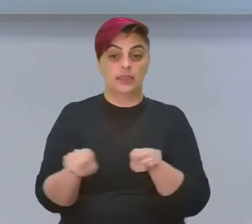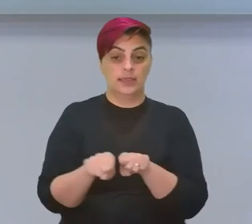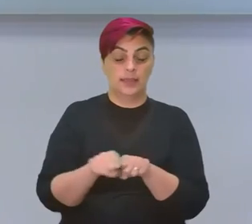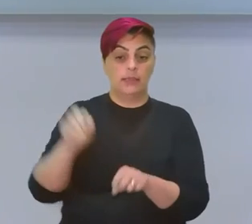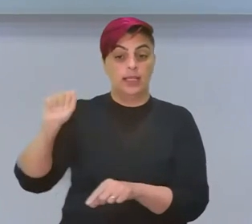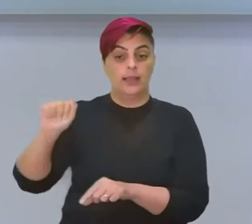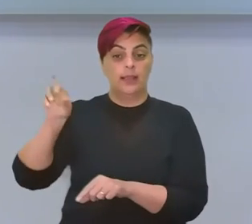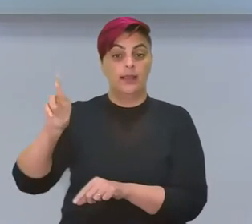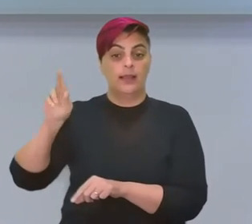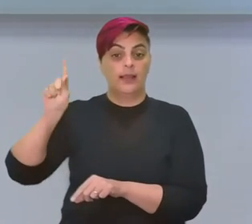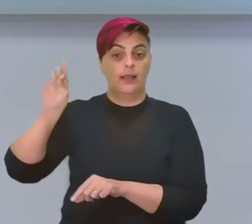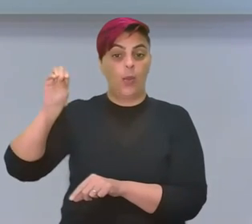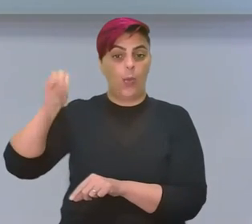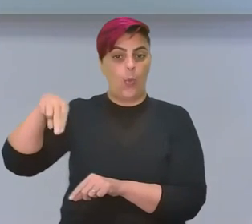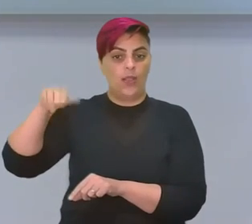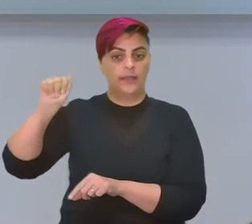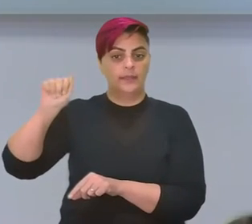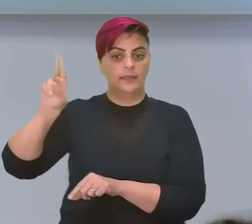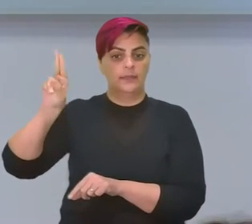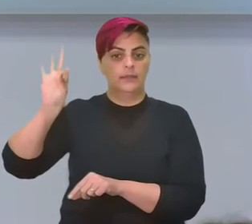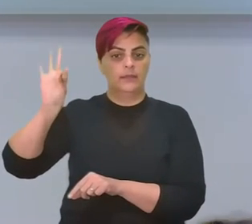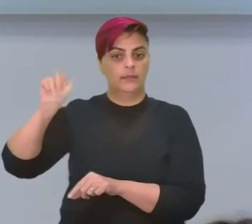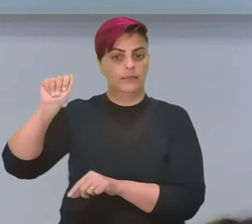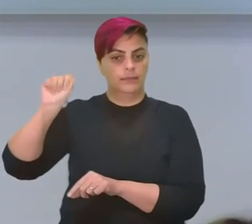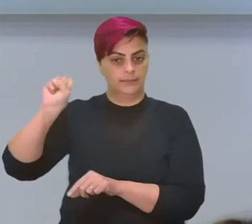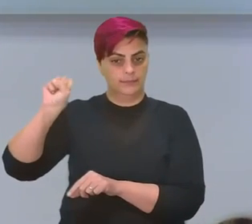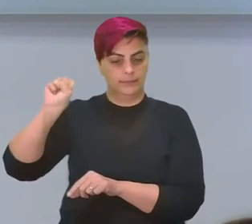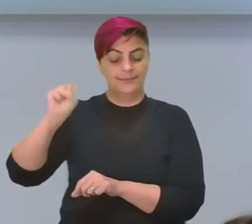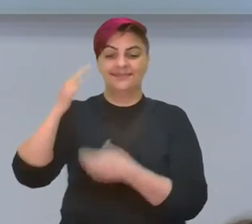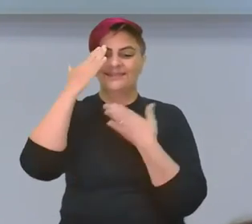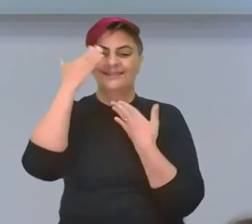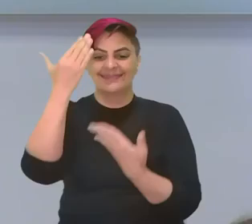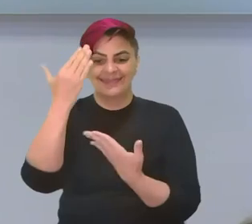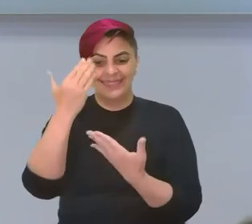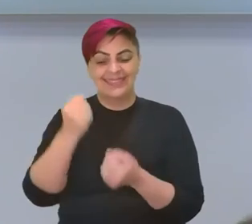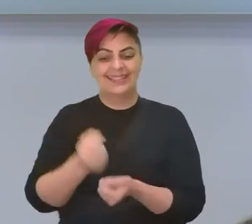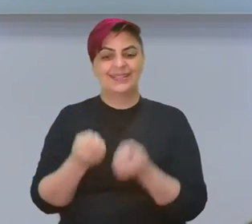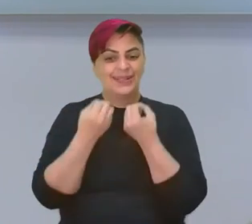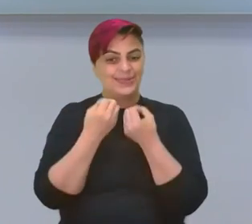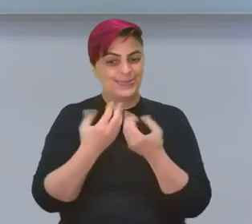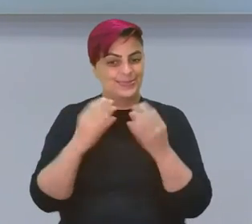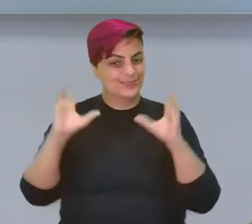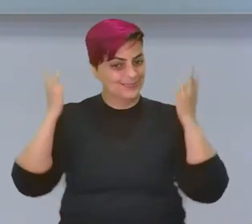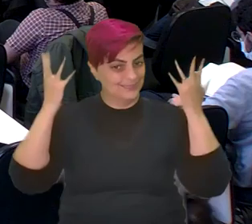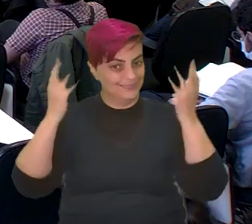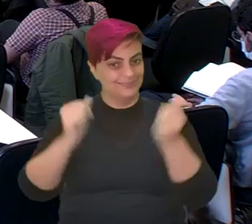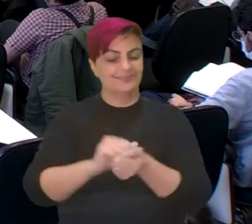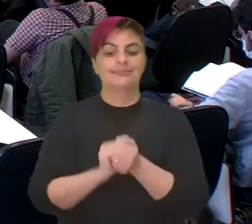edição dos Argonautas da UBU. Bom, muito obrigada, então, e bom seminário.